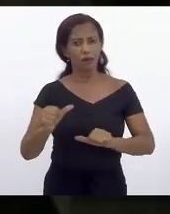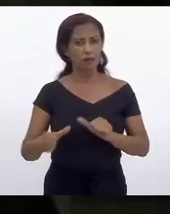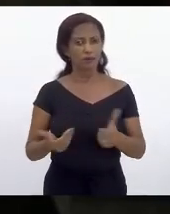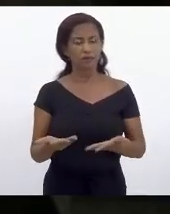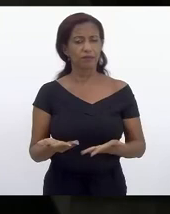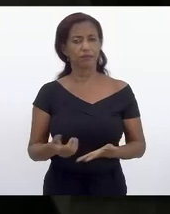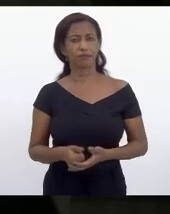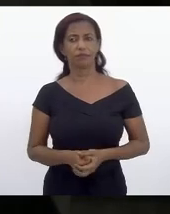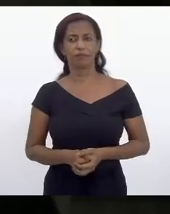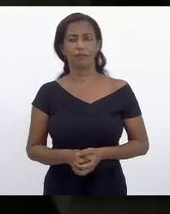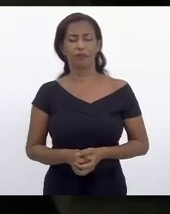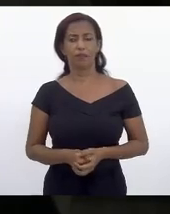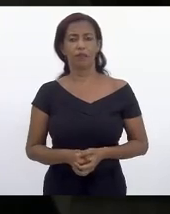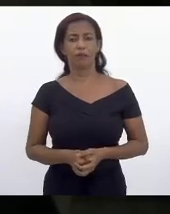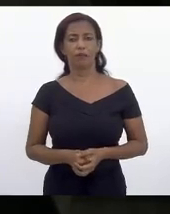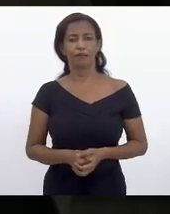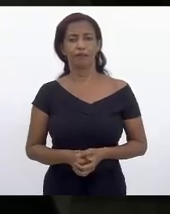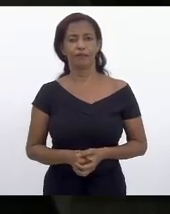tentam transformar isso